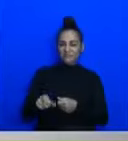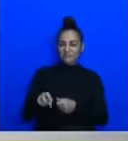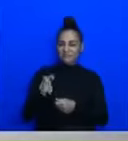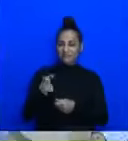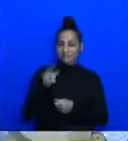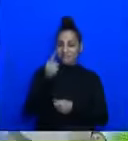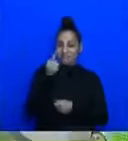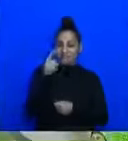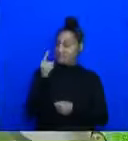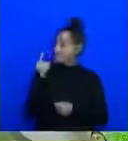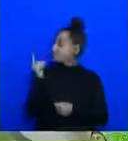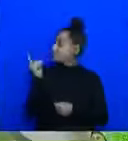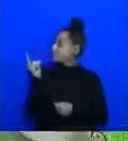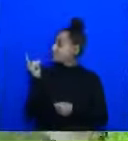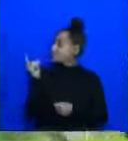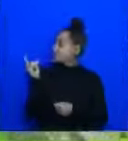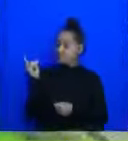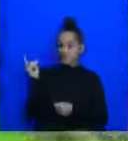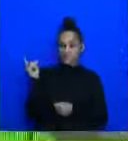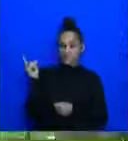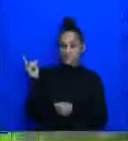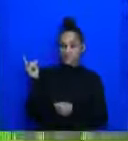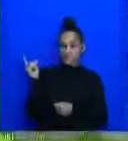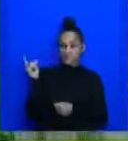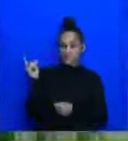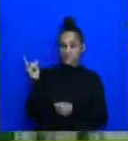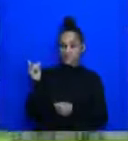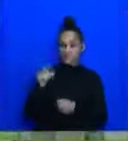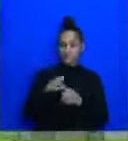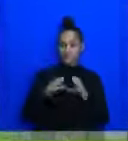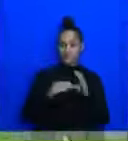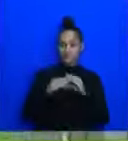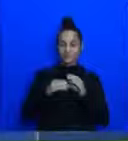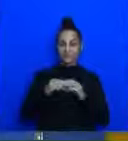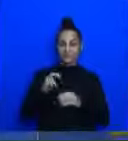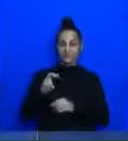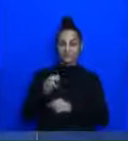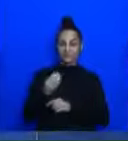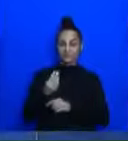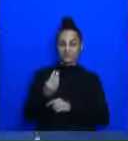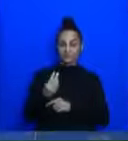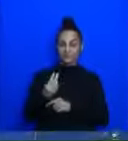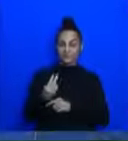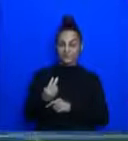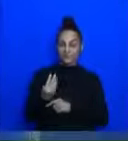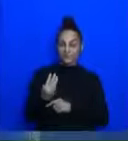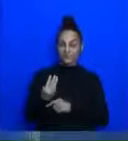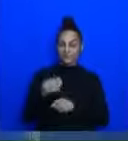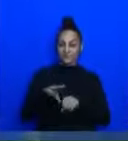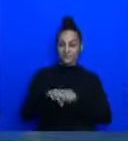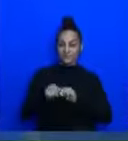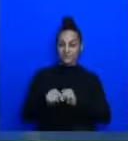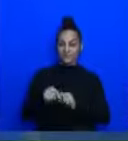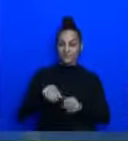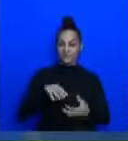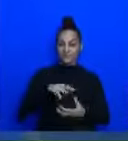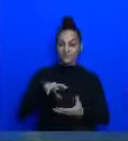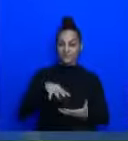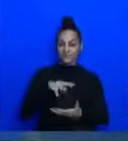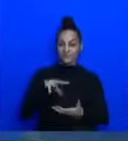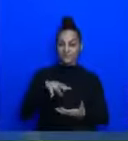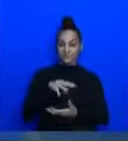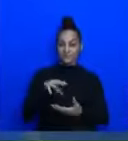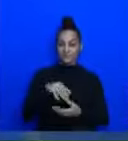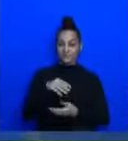5. Bola posicionada, valendo. É o concurso 523 do Super 7. Globo girando, 10 bolas girando